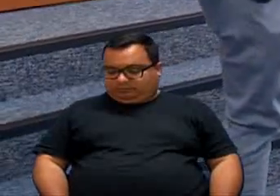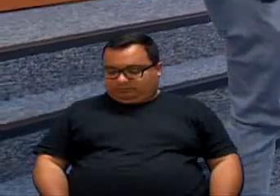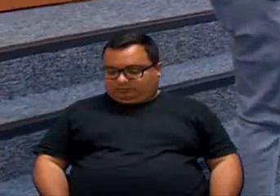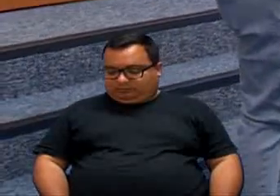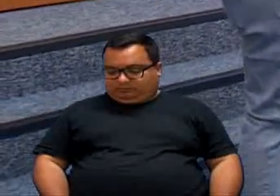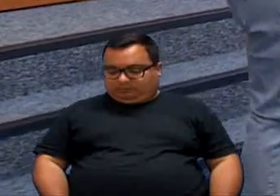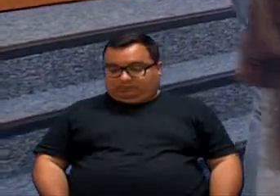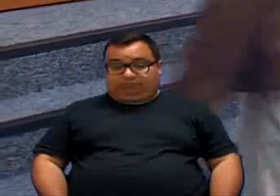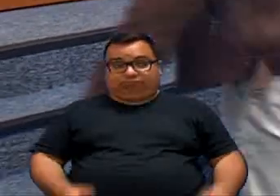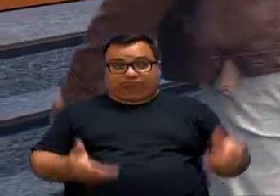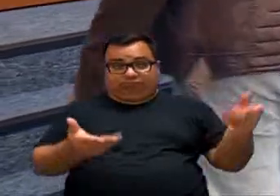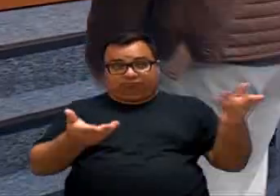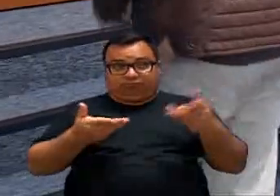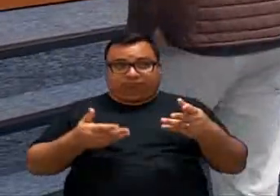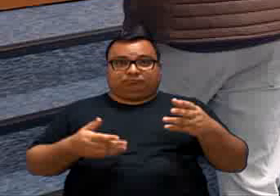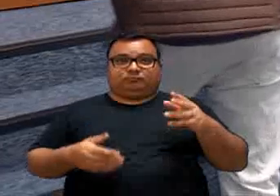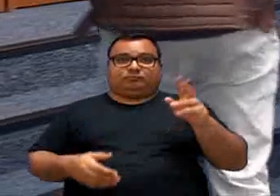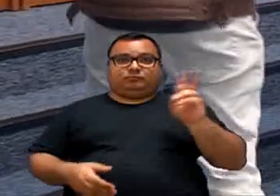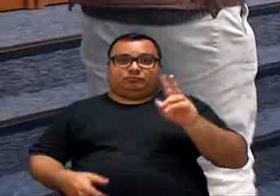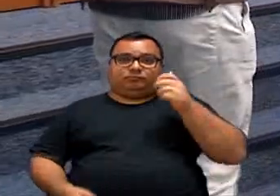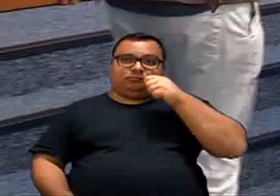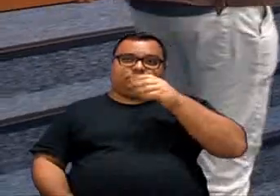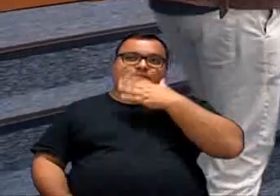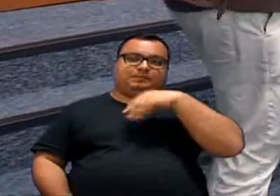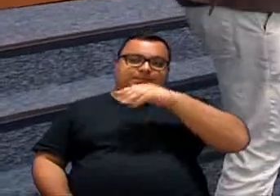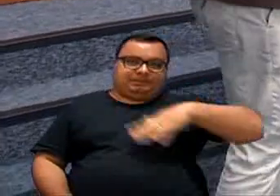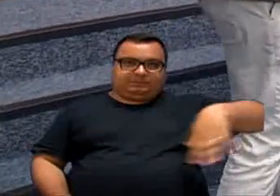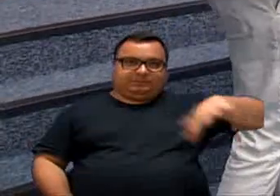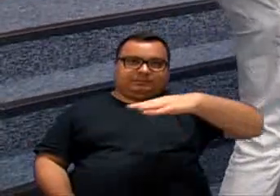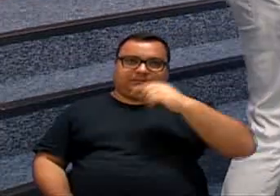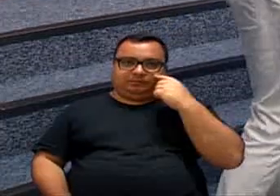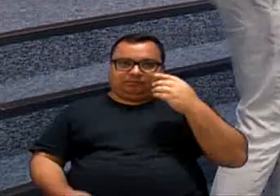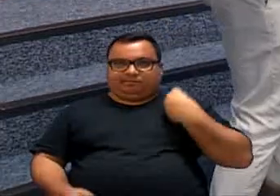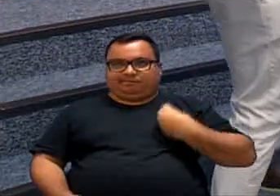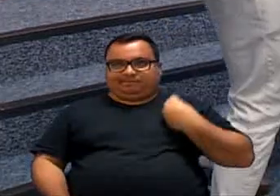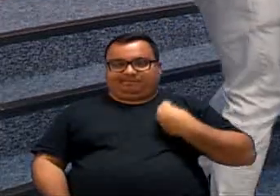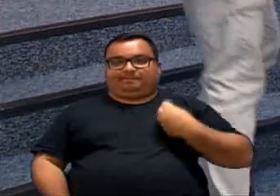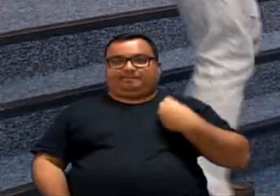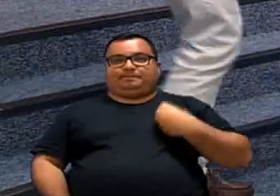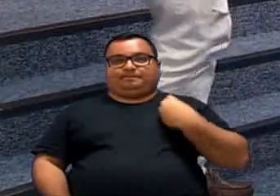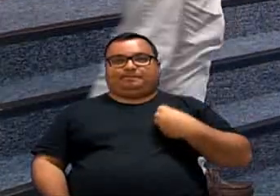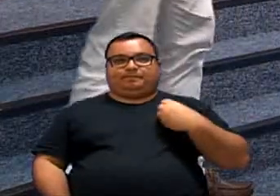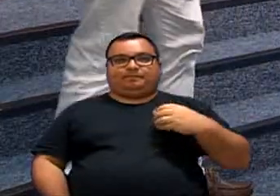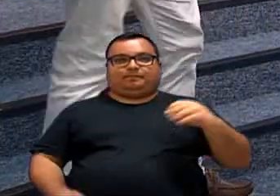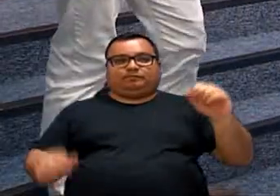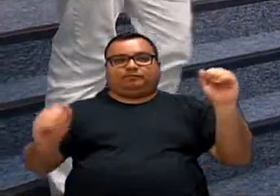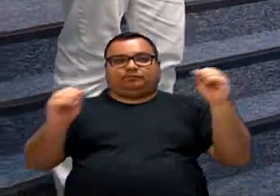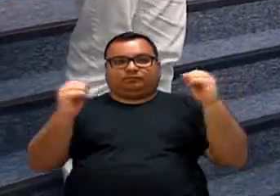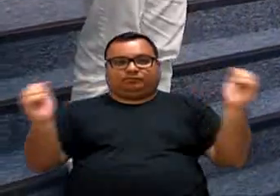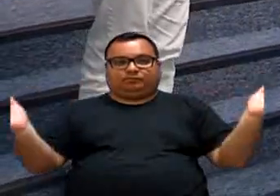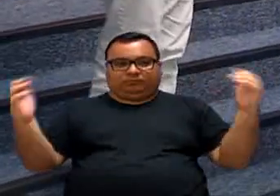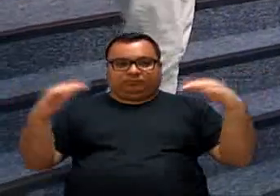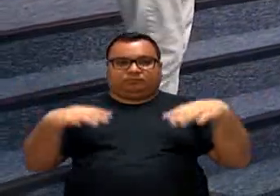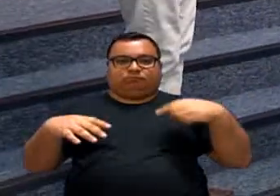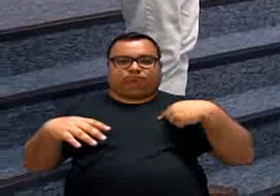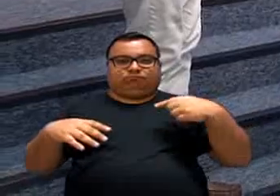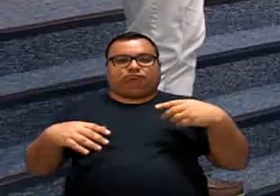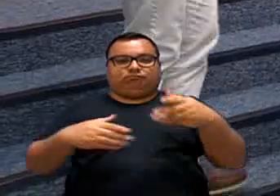Convidamos os vereadores e vereadoras presentes também para participarem deste momento.